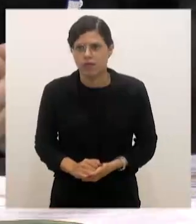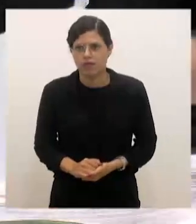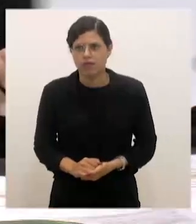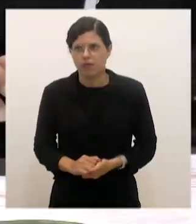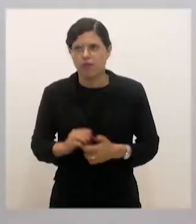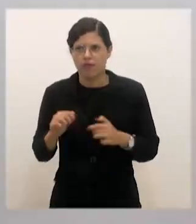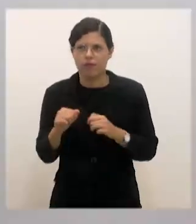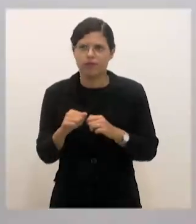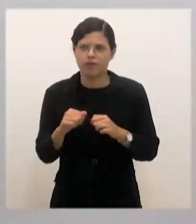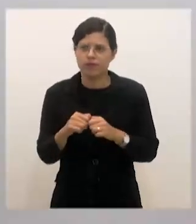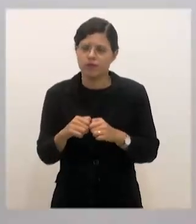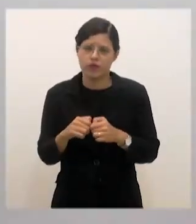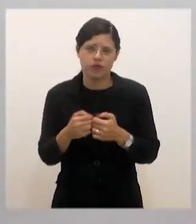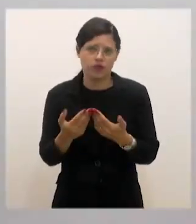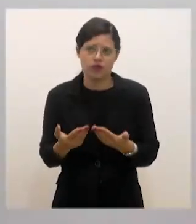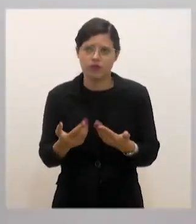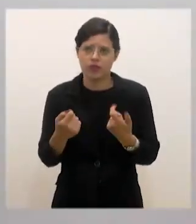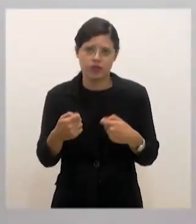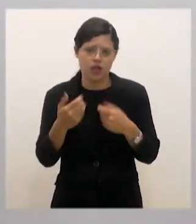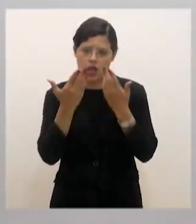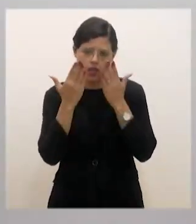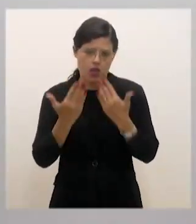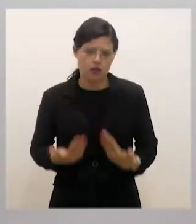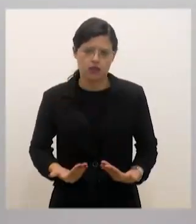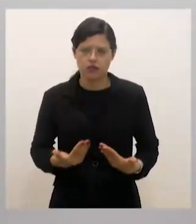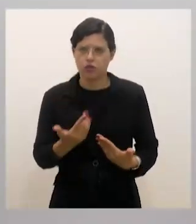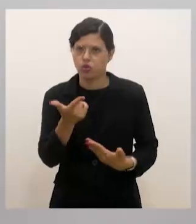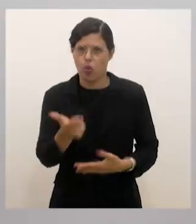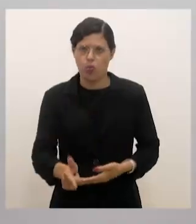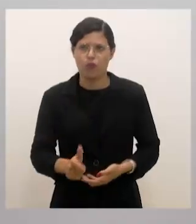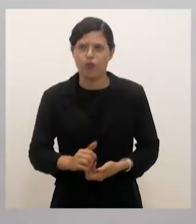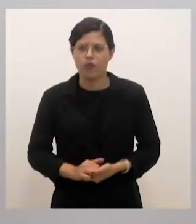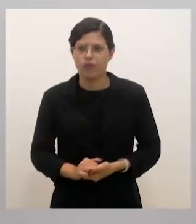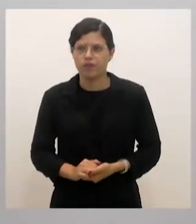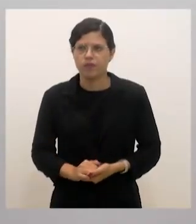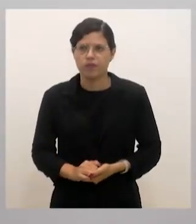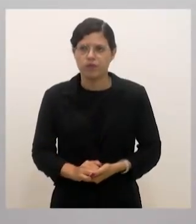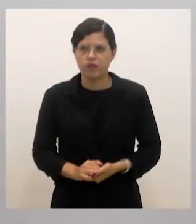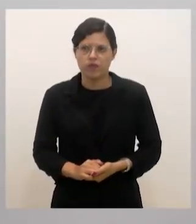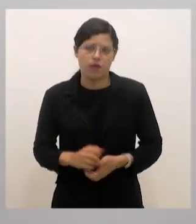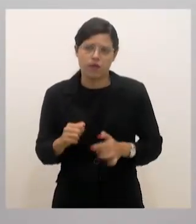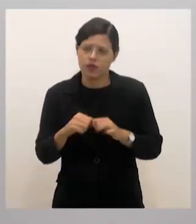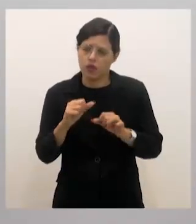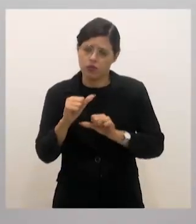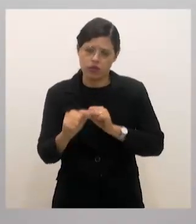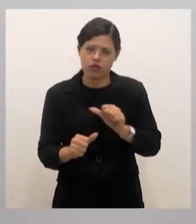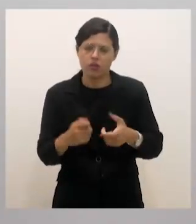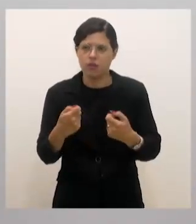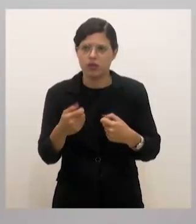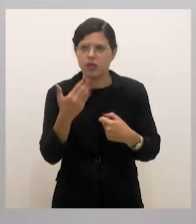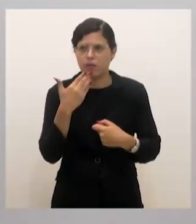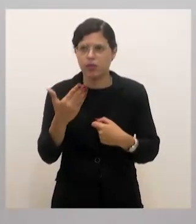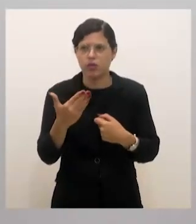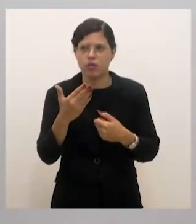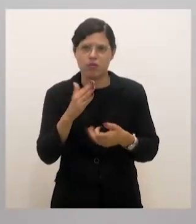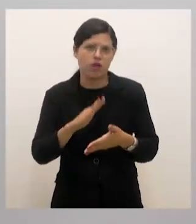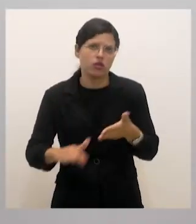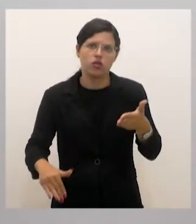pedir vista. Deputado Luiz Paulo. Não, para você fazer alteração, tem que pedir vista.